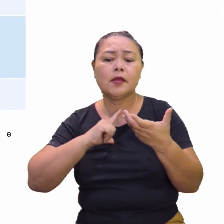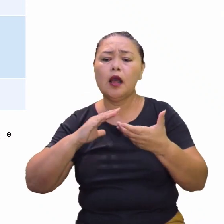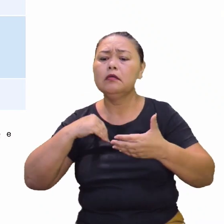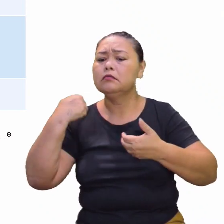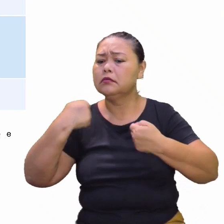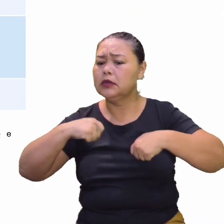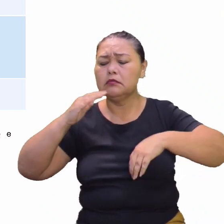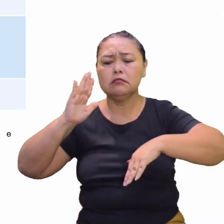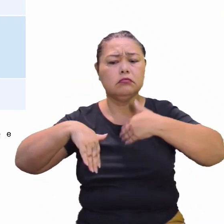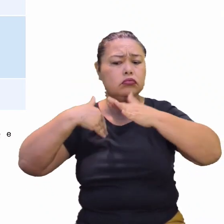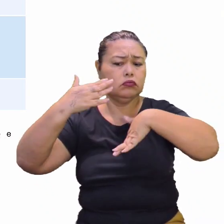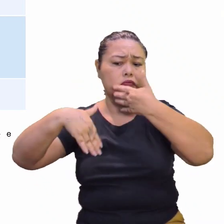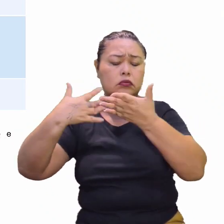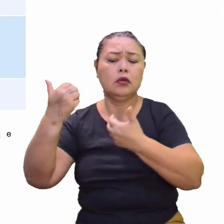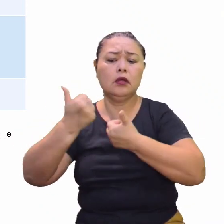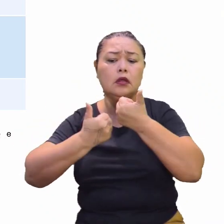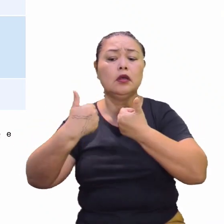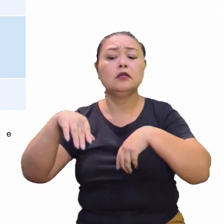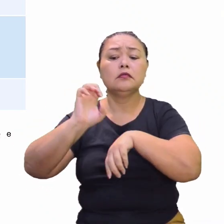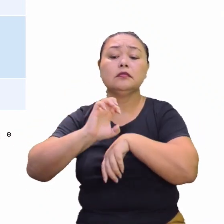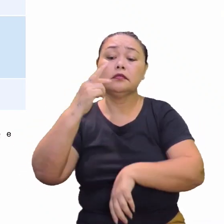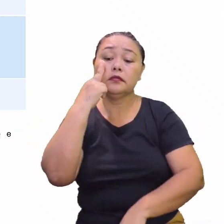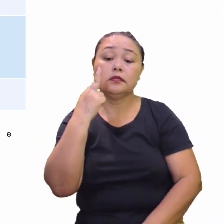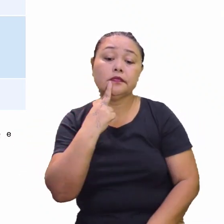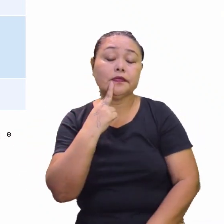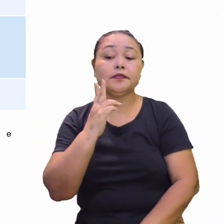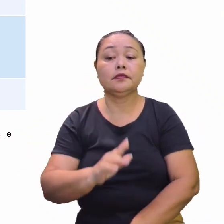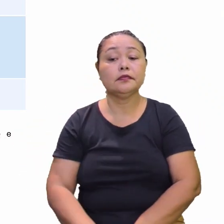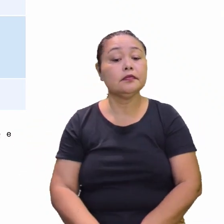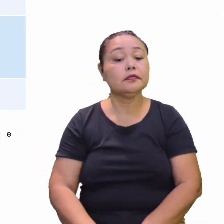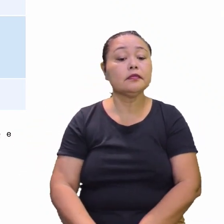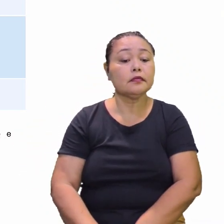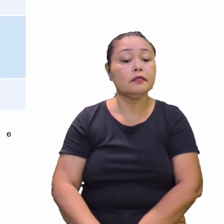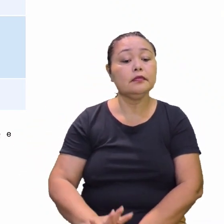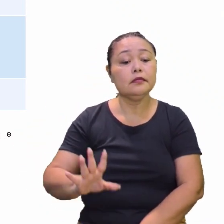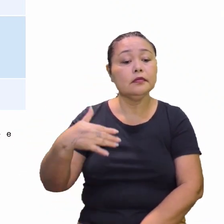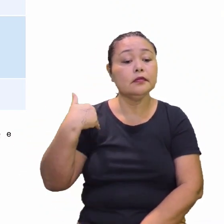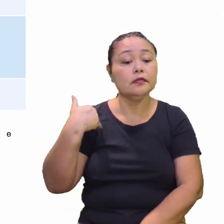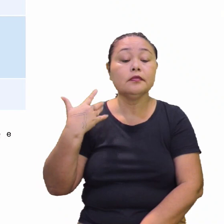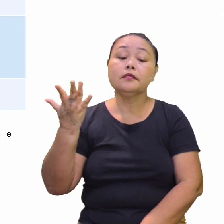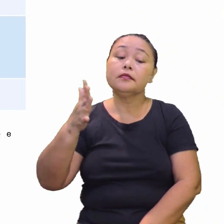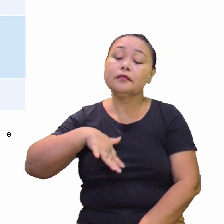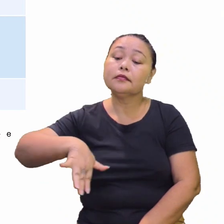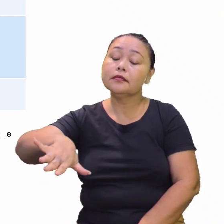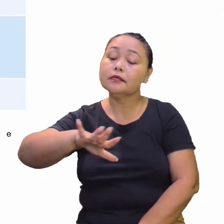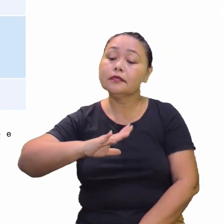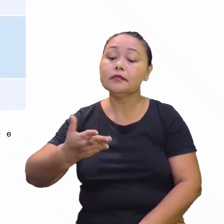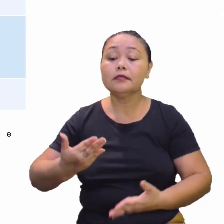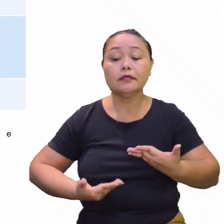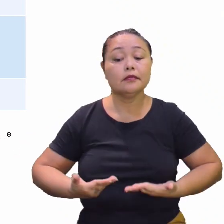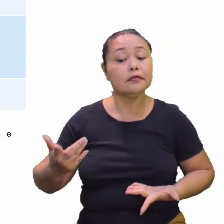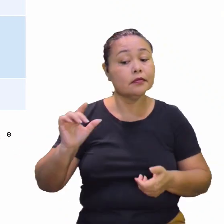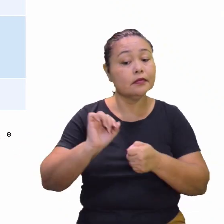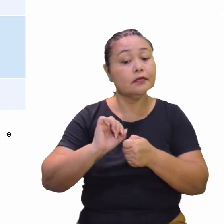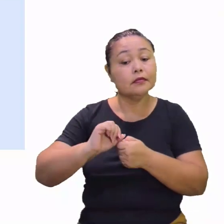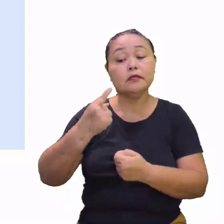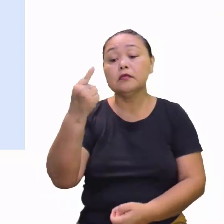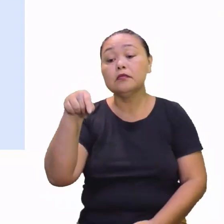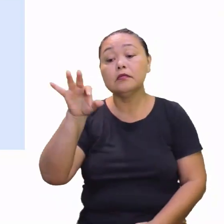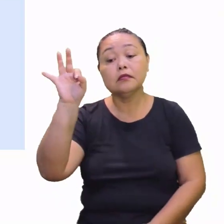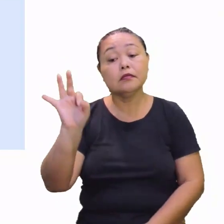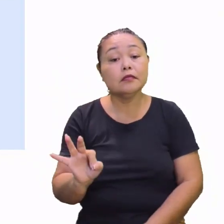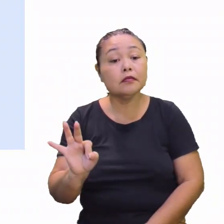ainda desenvolver muito, o esporte em Rondônia, não é isso? Exatamente. Beleza. E o serviço doméstico, 1%.